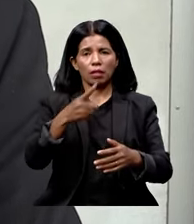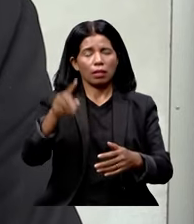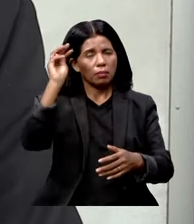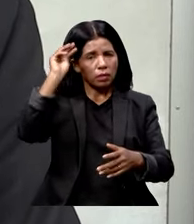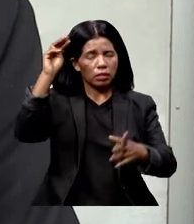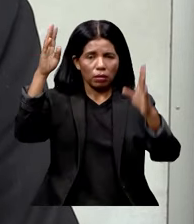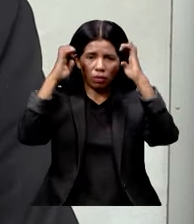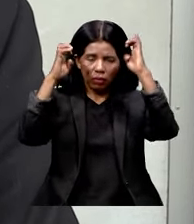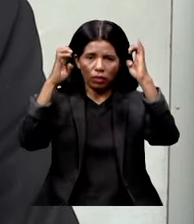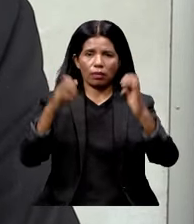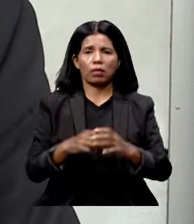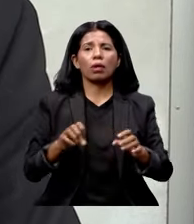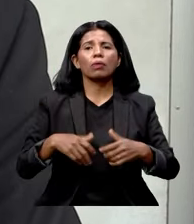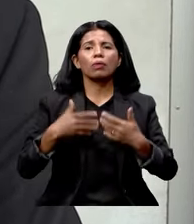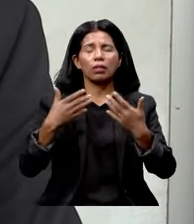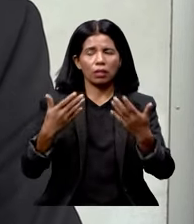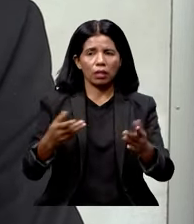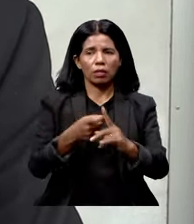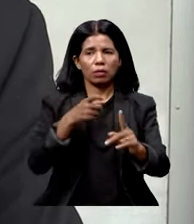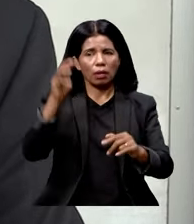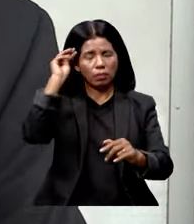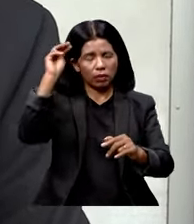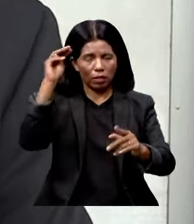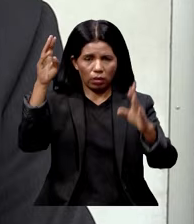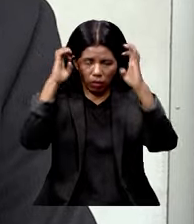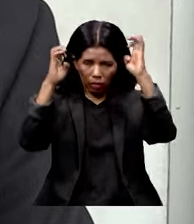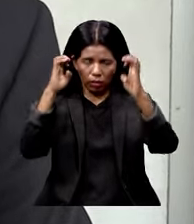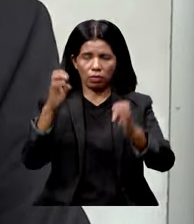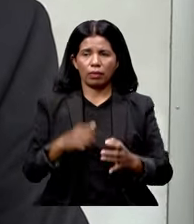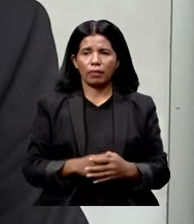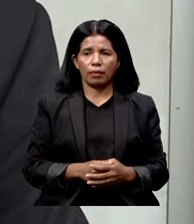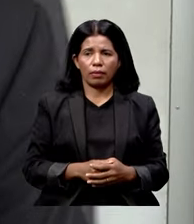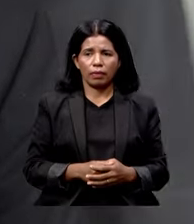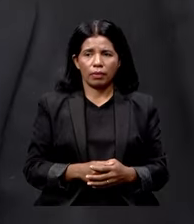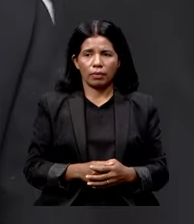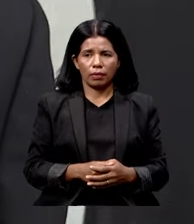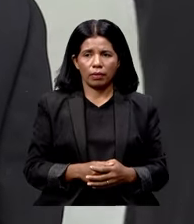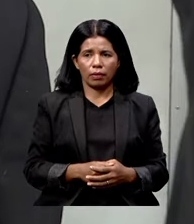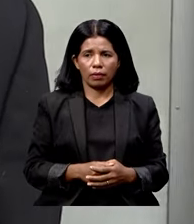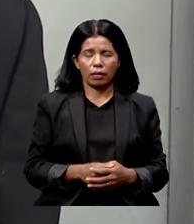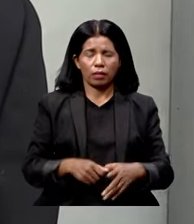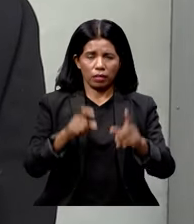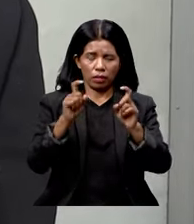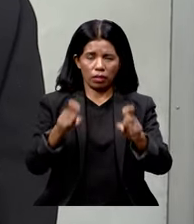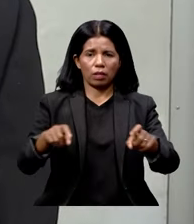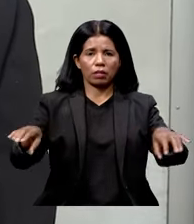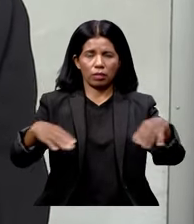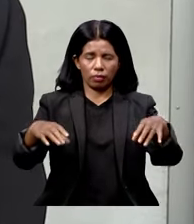Educação, ou isso é técnico do Ministério da Educação, supervisor Cira, se tem que